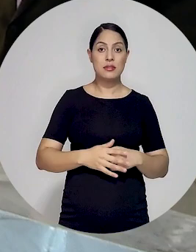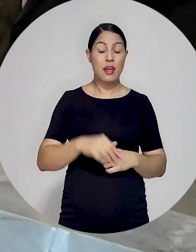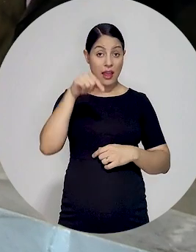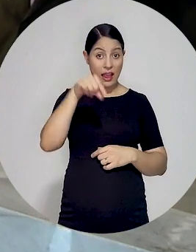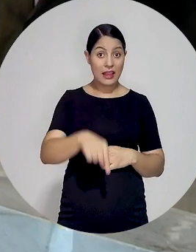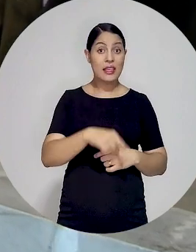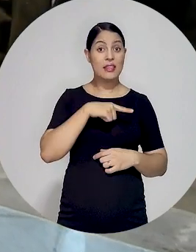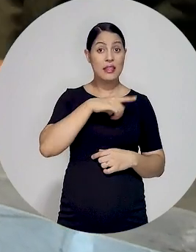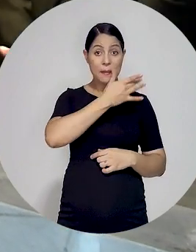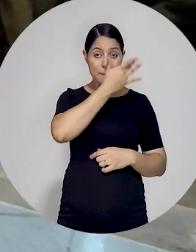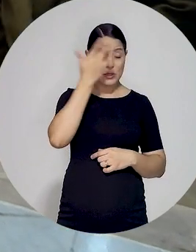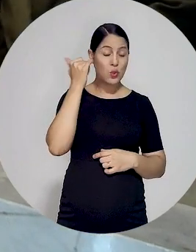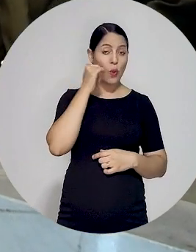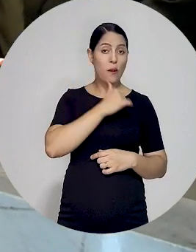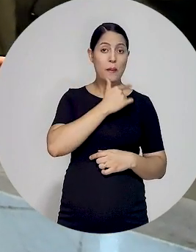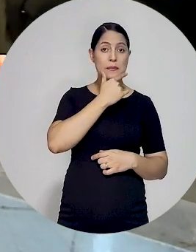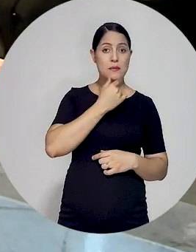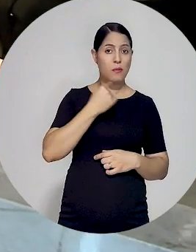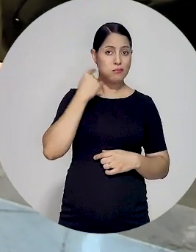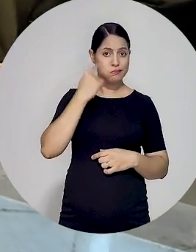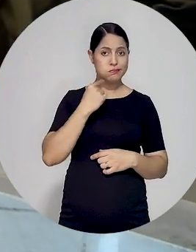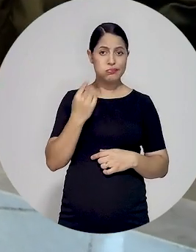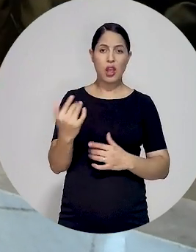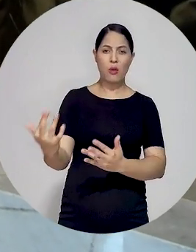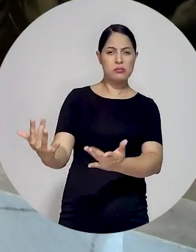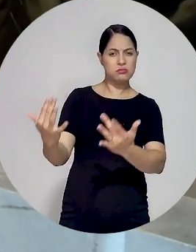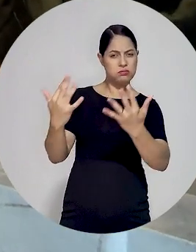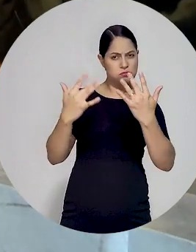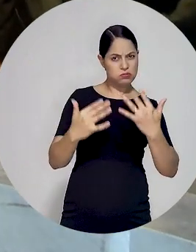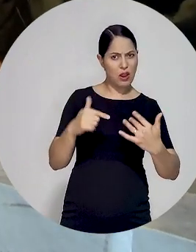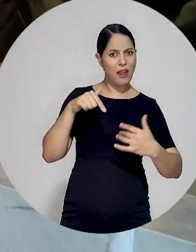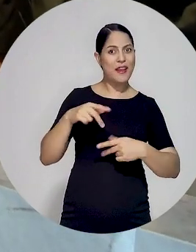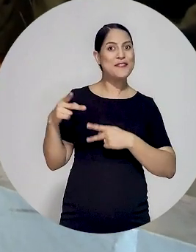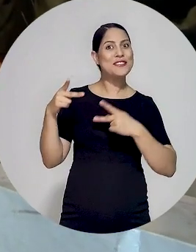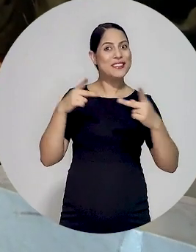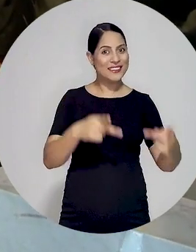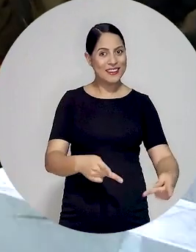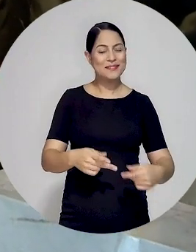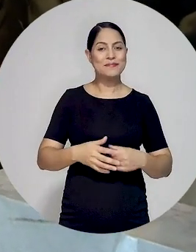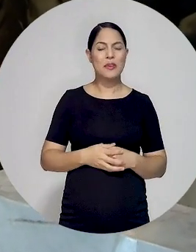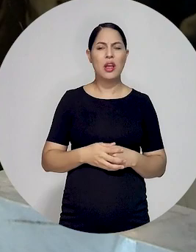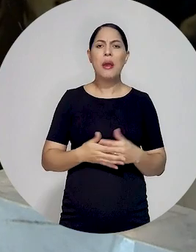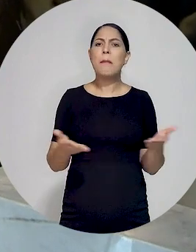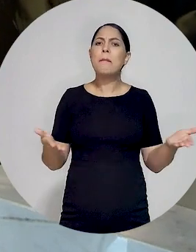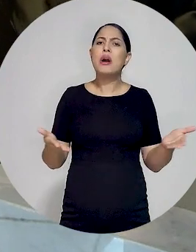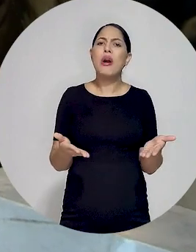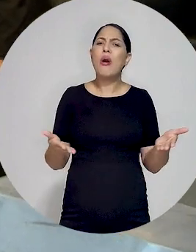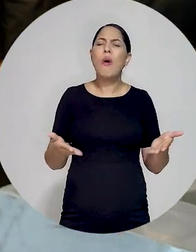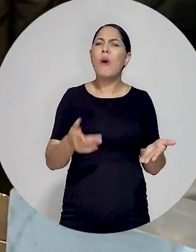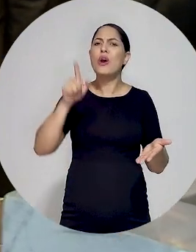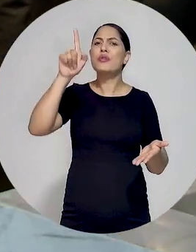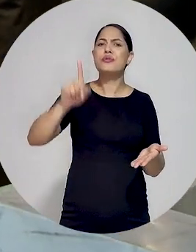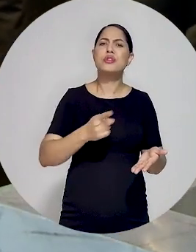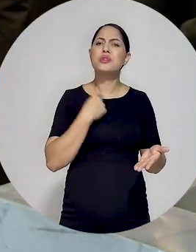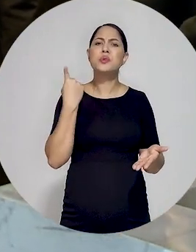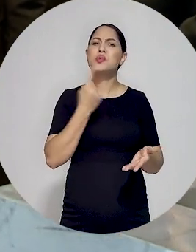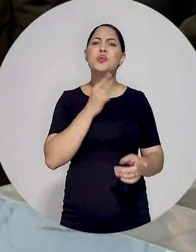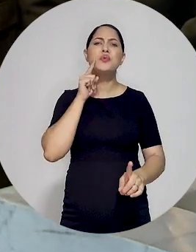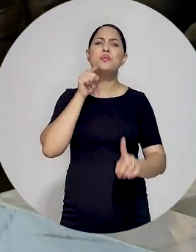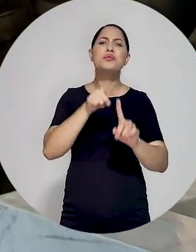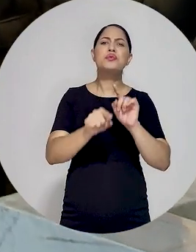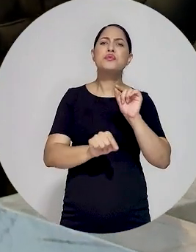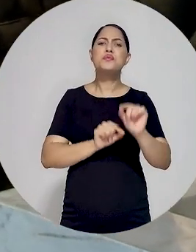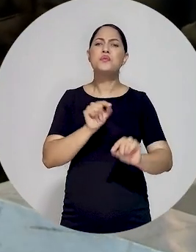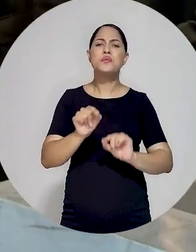com a advocacia e que marcar também o vetor, um dos vetores principais, o vetor principal dessa